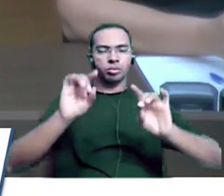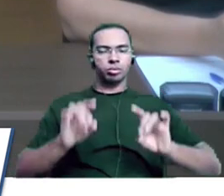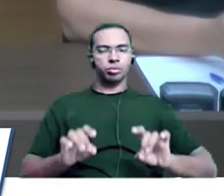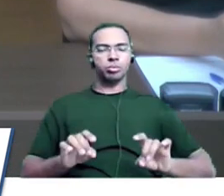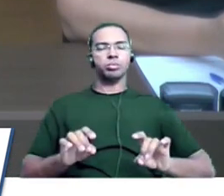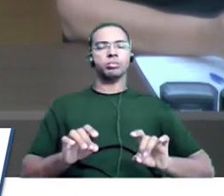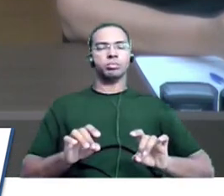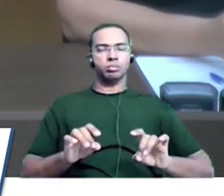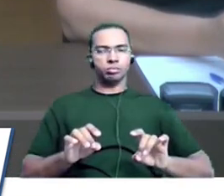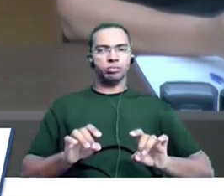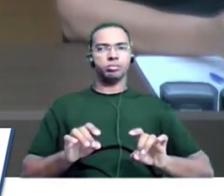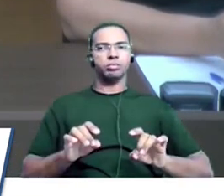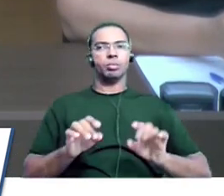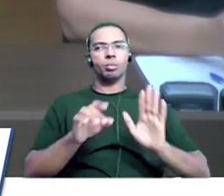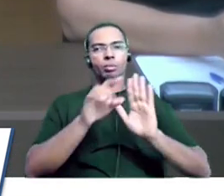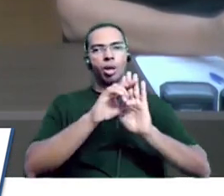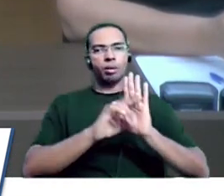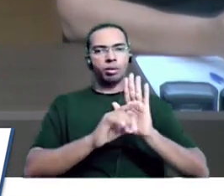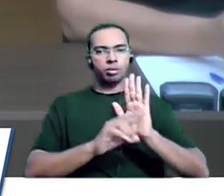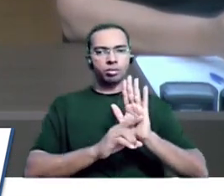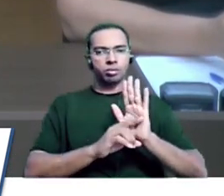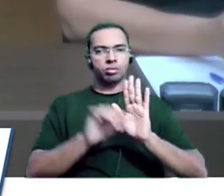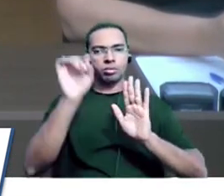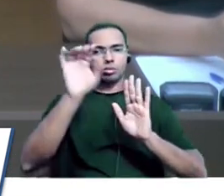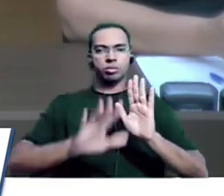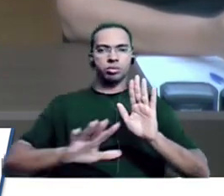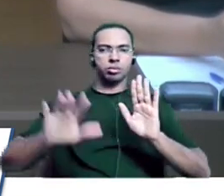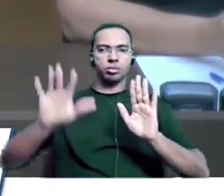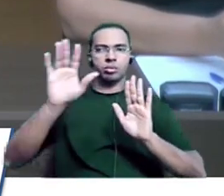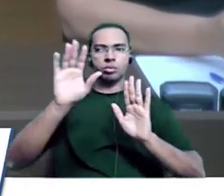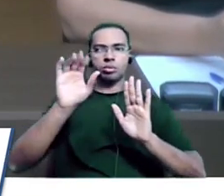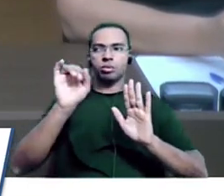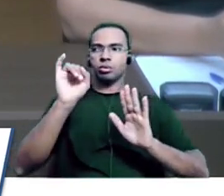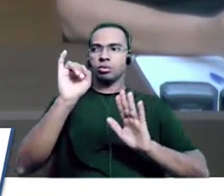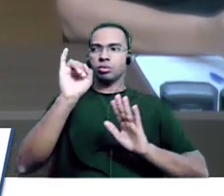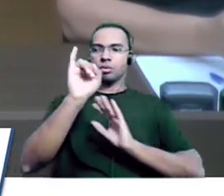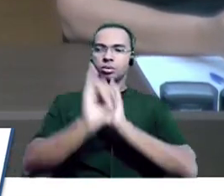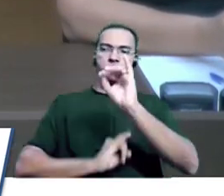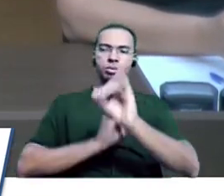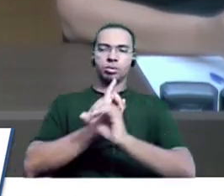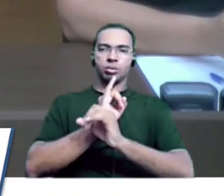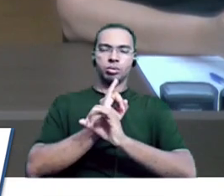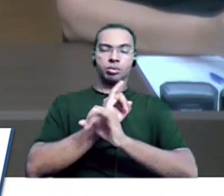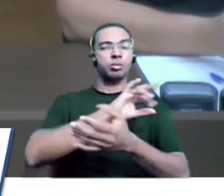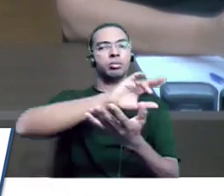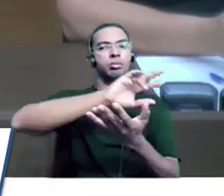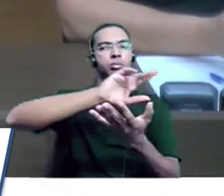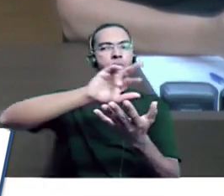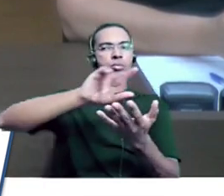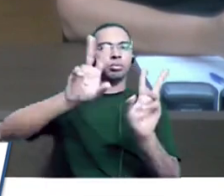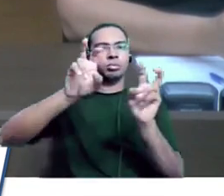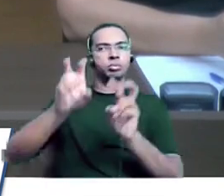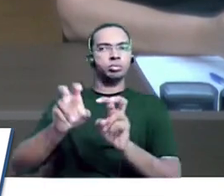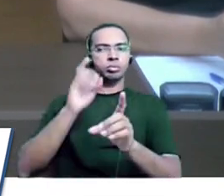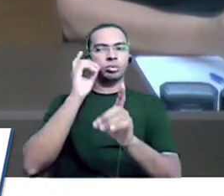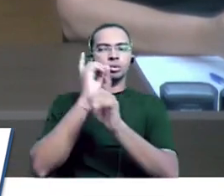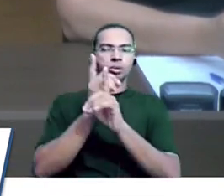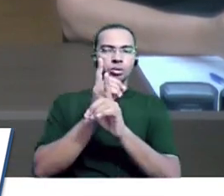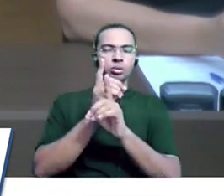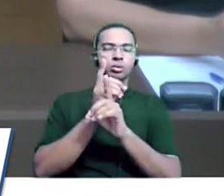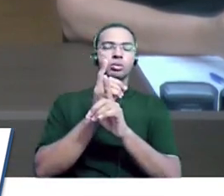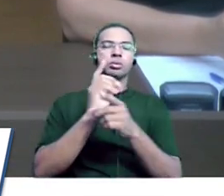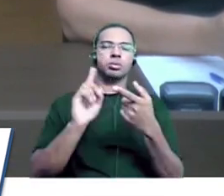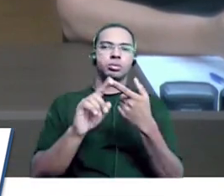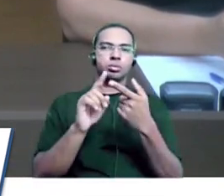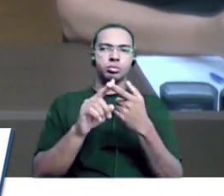especialização, programas nacionais e internacionais, em diversos assuntos como identificação e